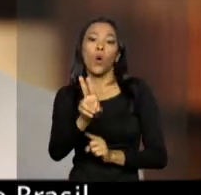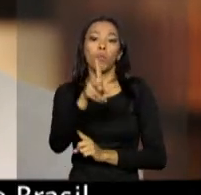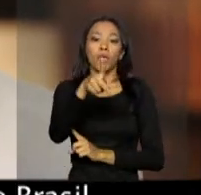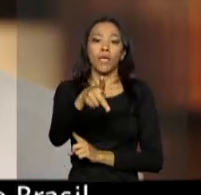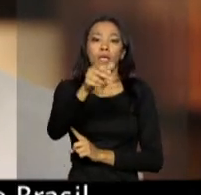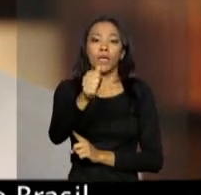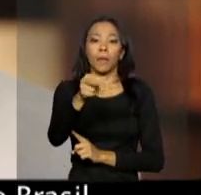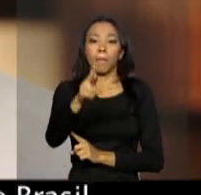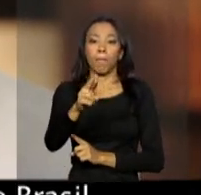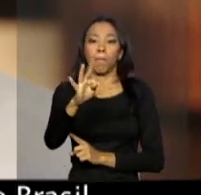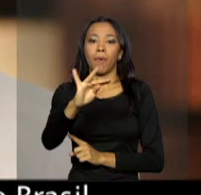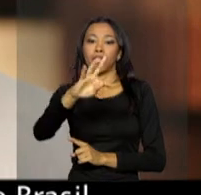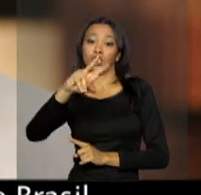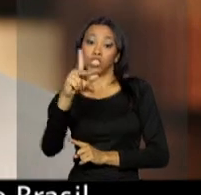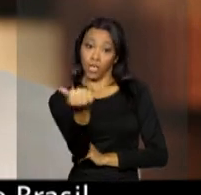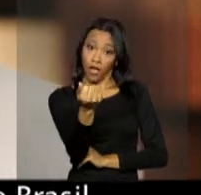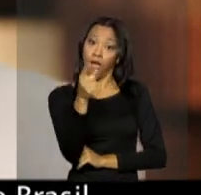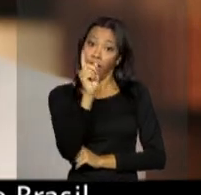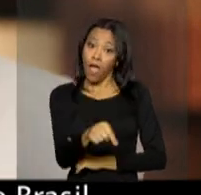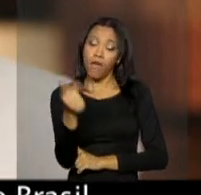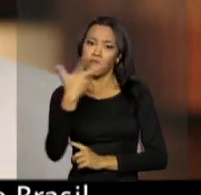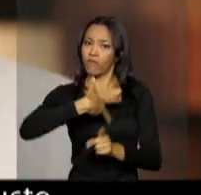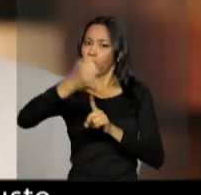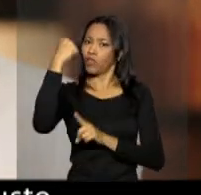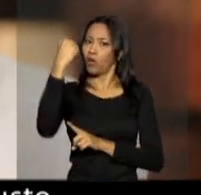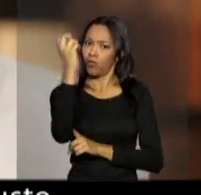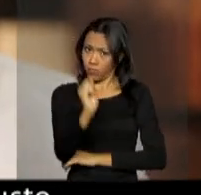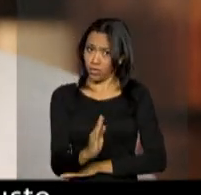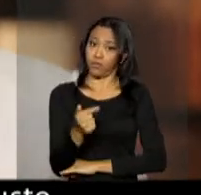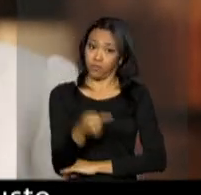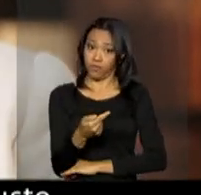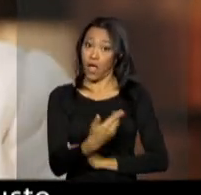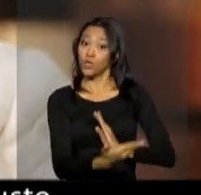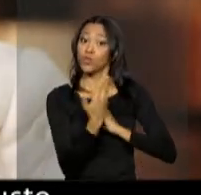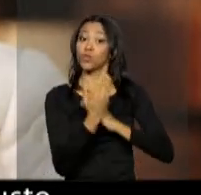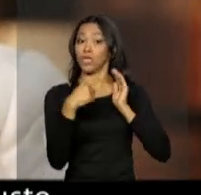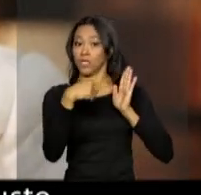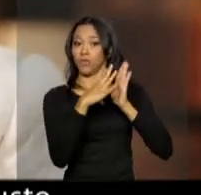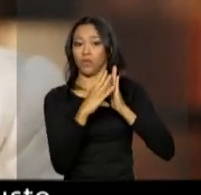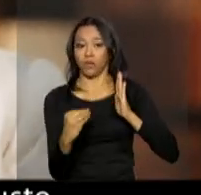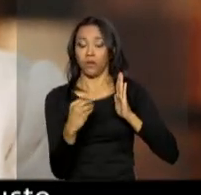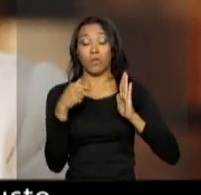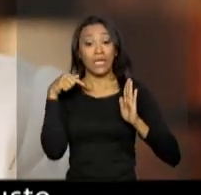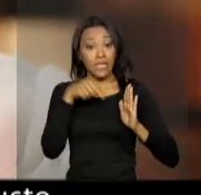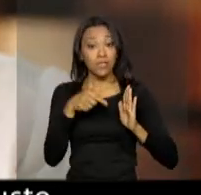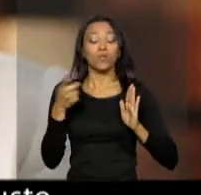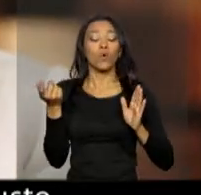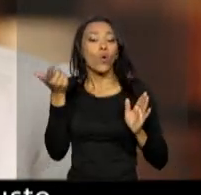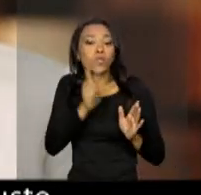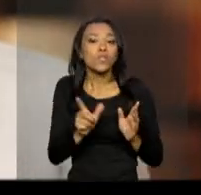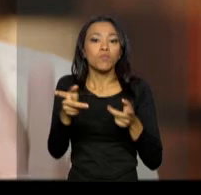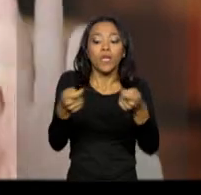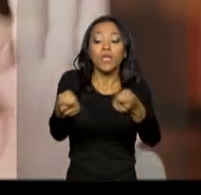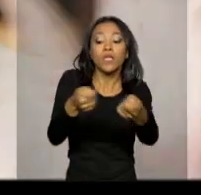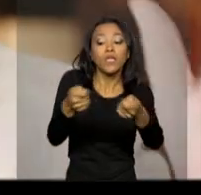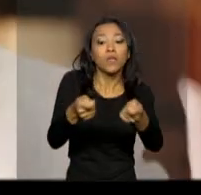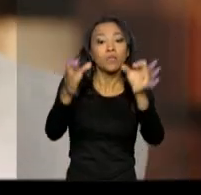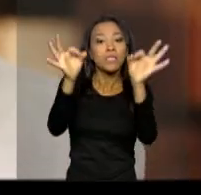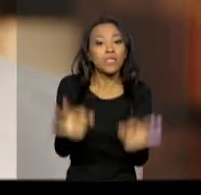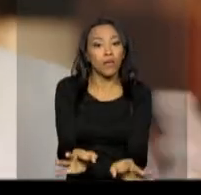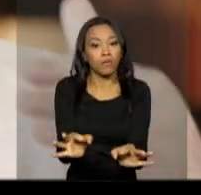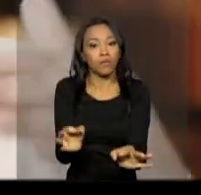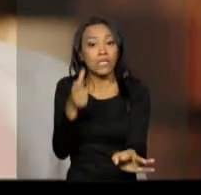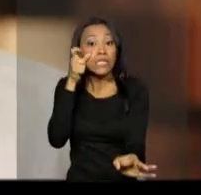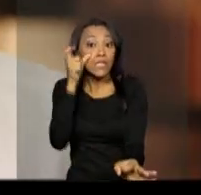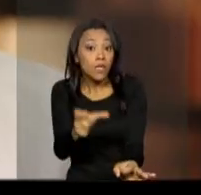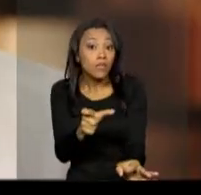uma grande conquista para o Brasil. Com ele, estamos garantindo um equilíbrio justo entre os